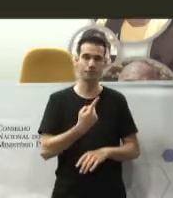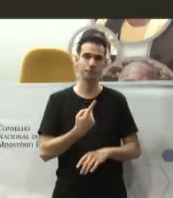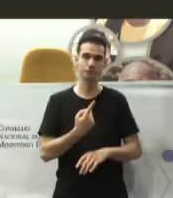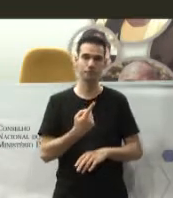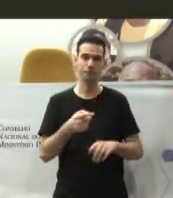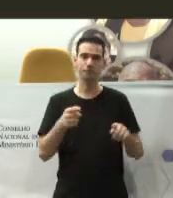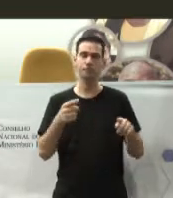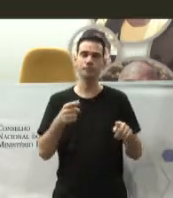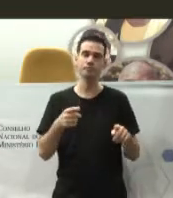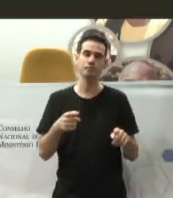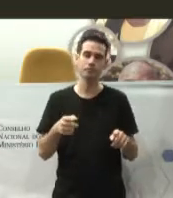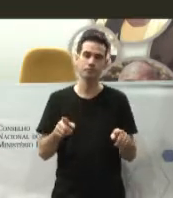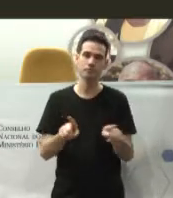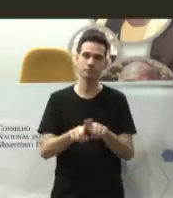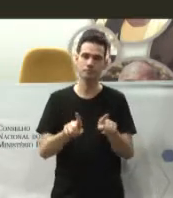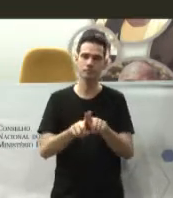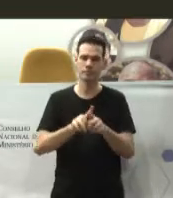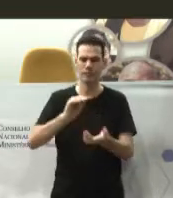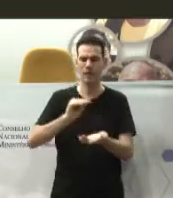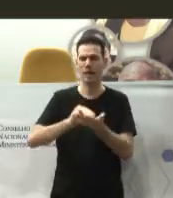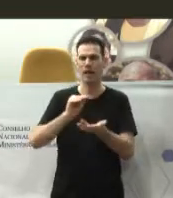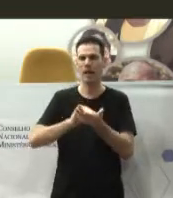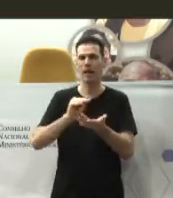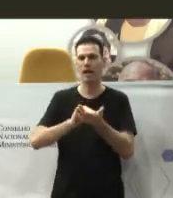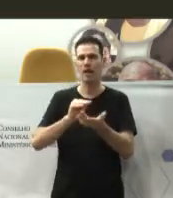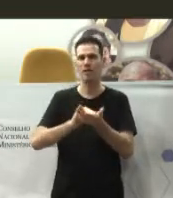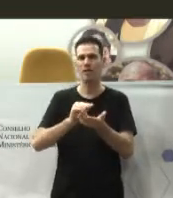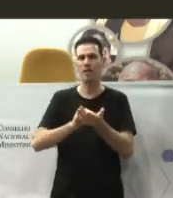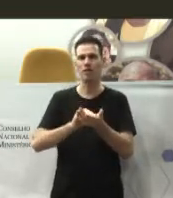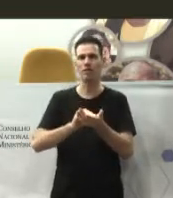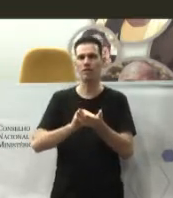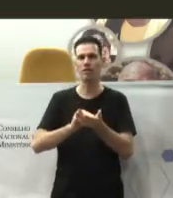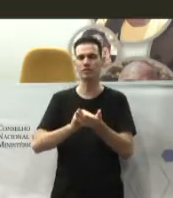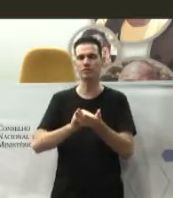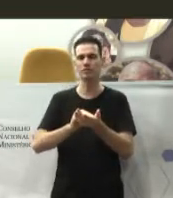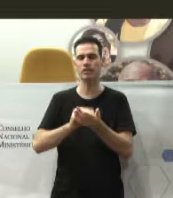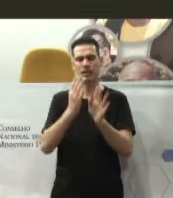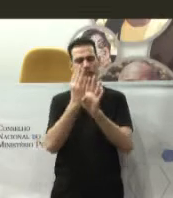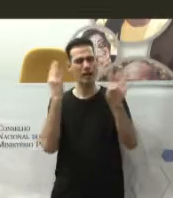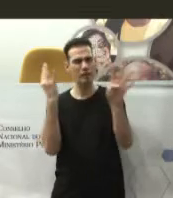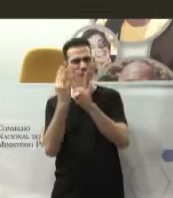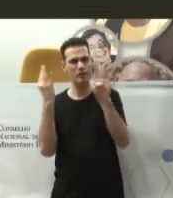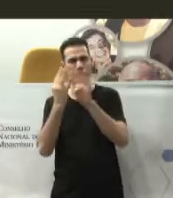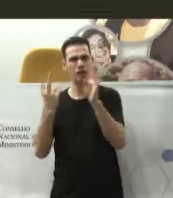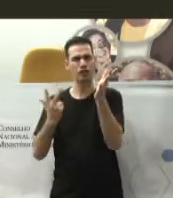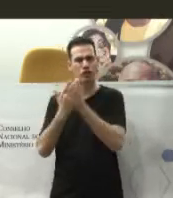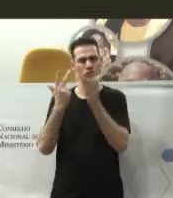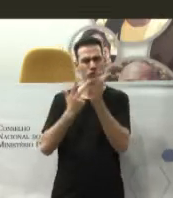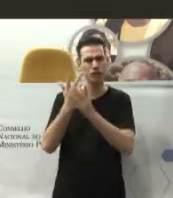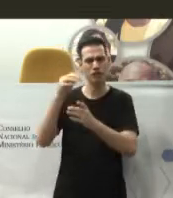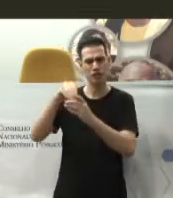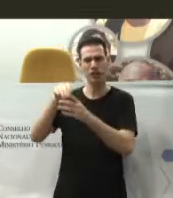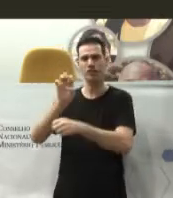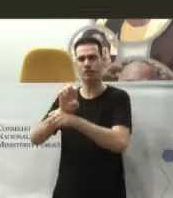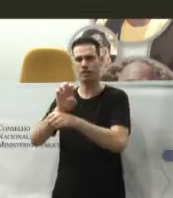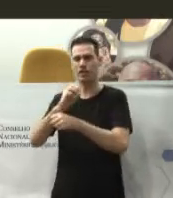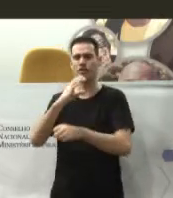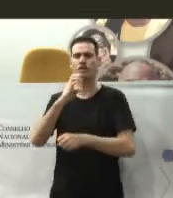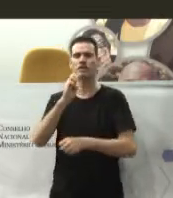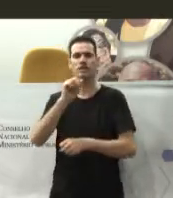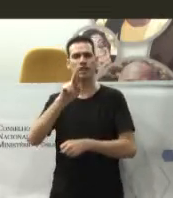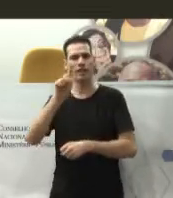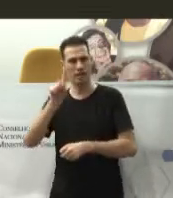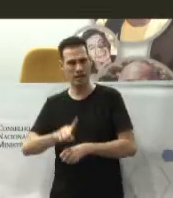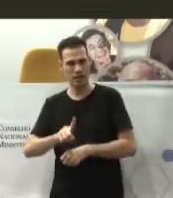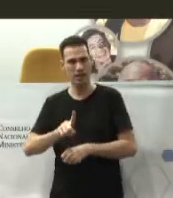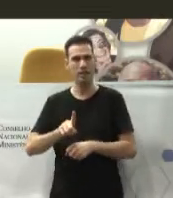era o fato era a falta de transparência e publicização nas filas de cirurgias eletivas no Ceará. O pedido era só a publicização